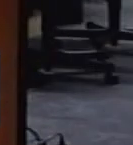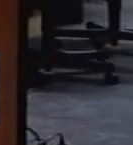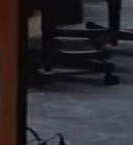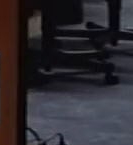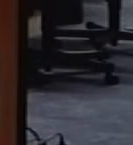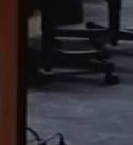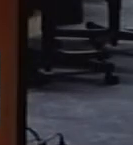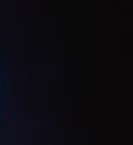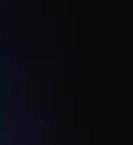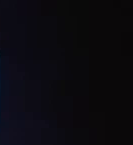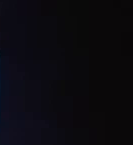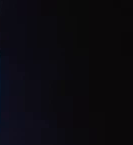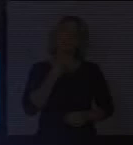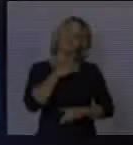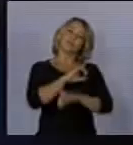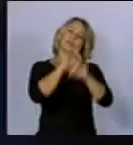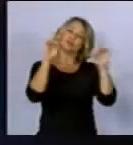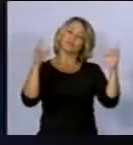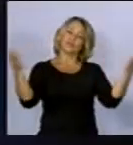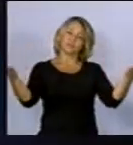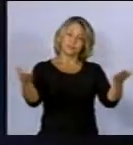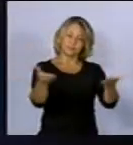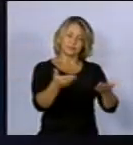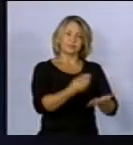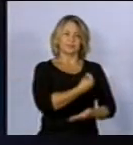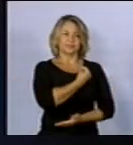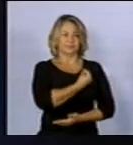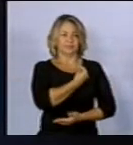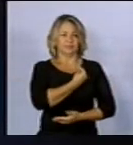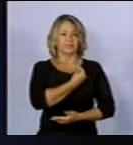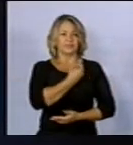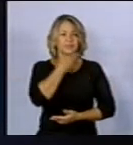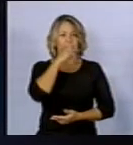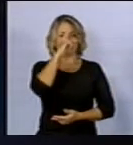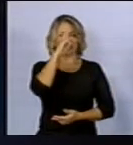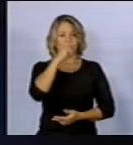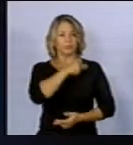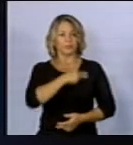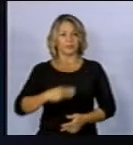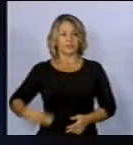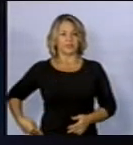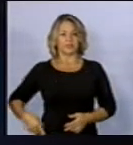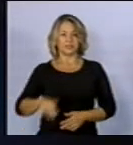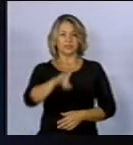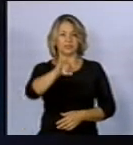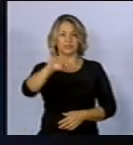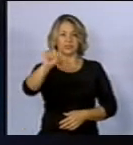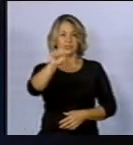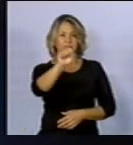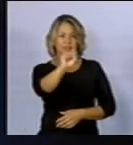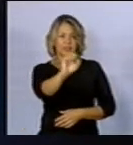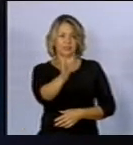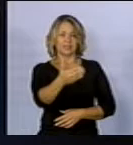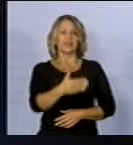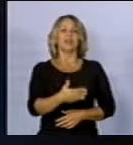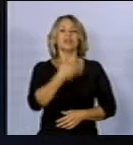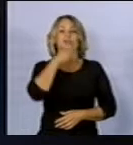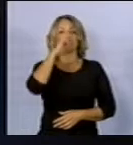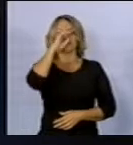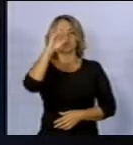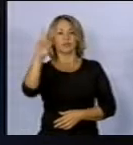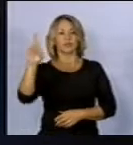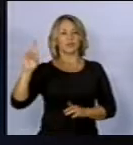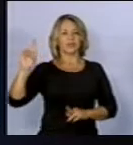minutos Bom dia a todos Excelentíssimo Senhor Ministro Dias tle digníssimo senhor